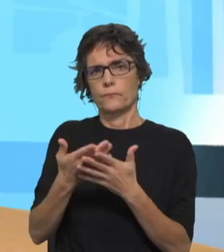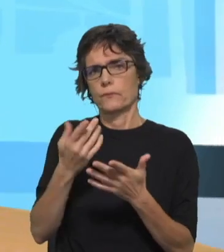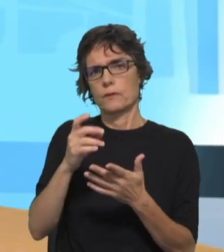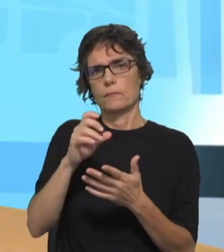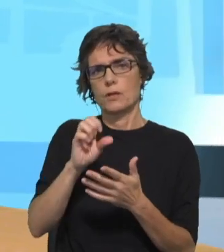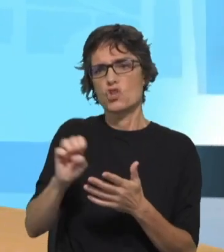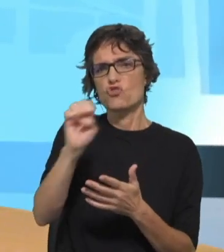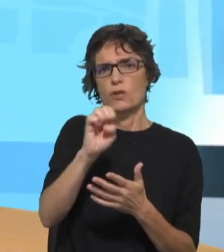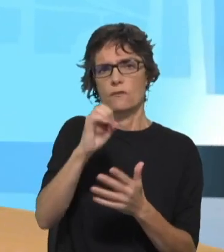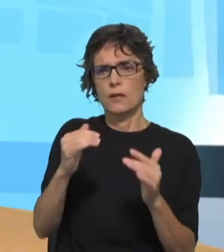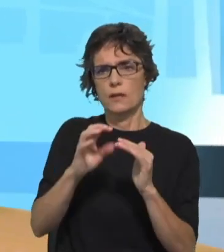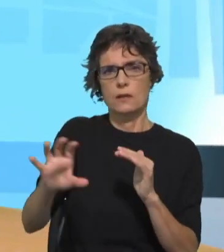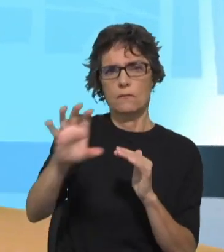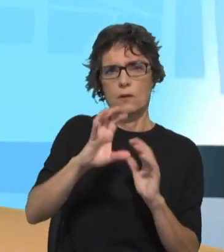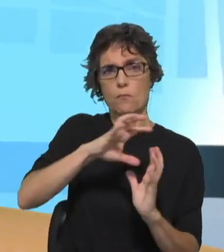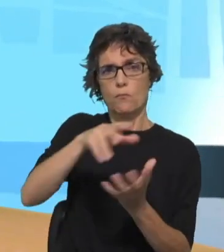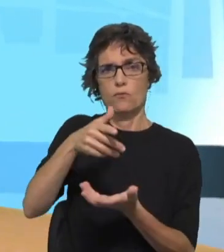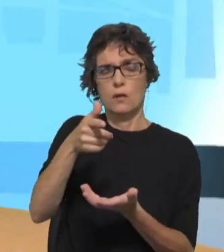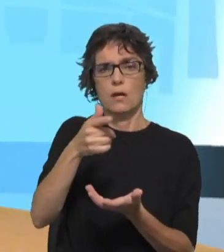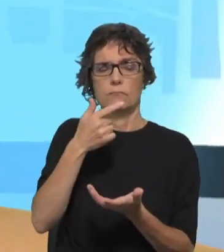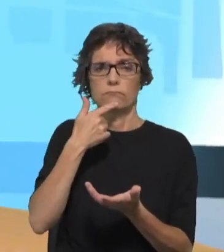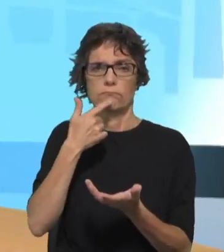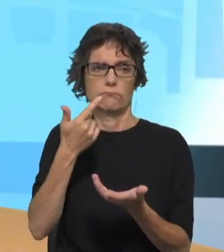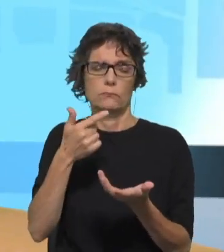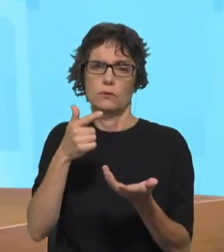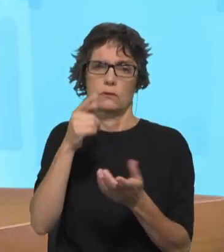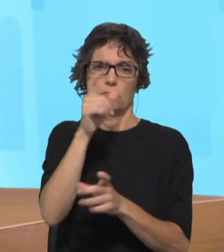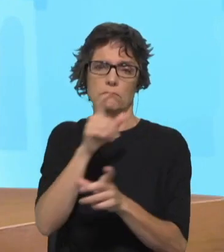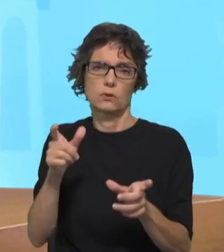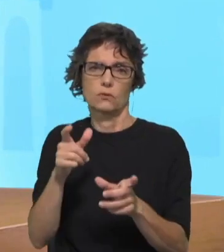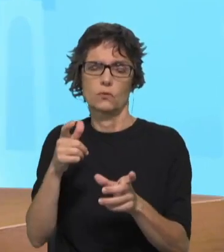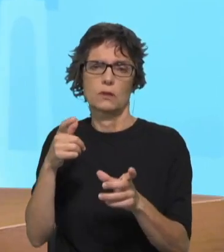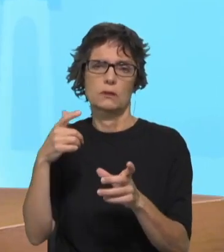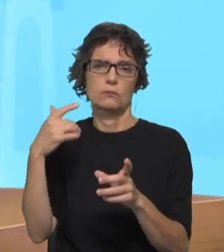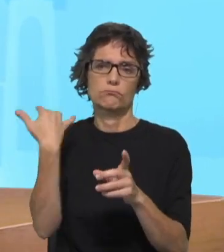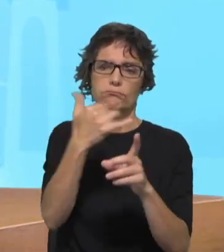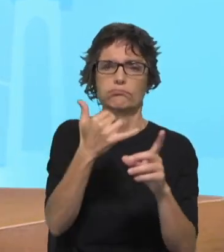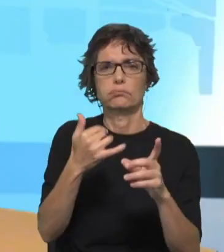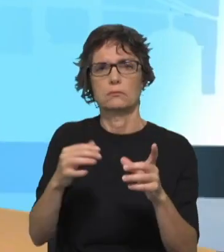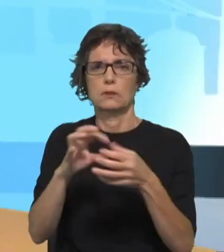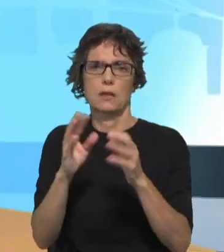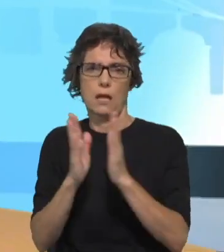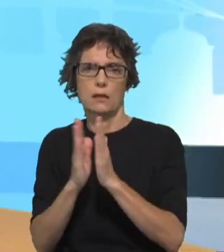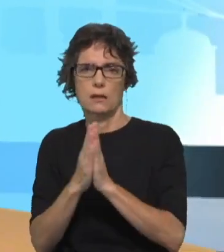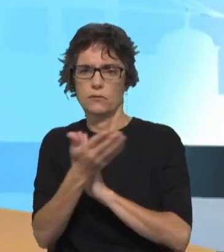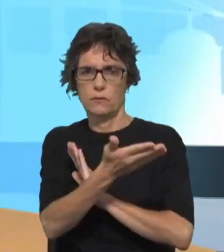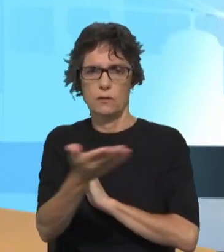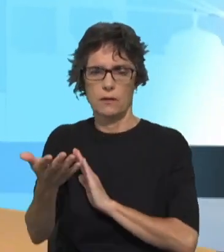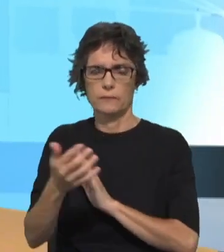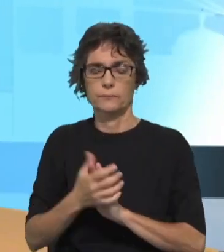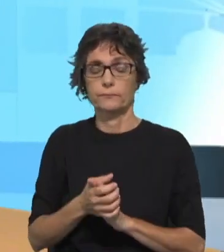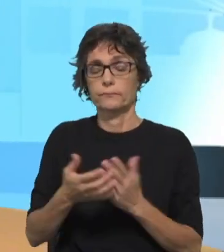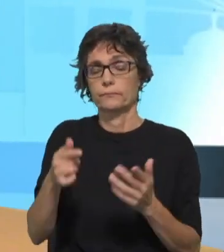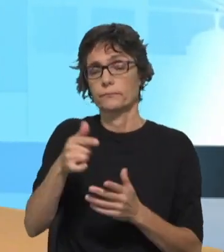referindo acontecimentos onde permanece essa perseguição por motivos religiosos. E, infelizmente, o primeiro dado que convém reter é que